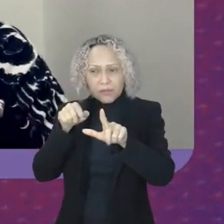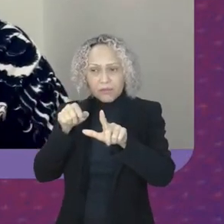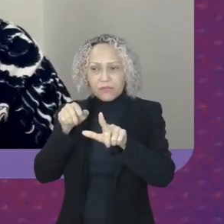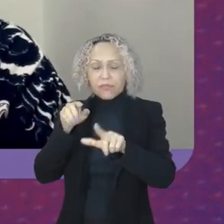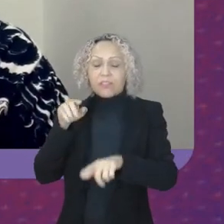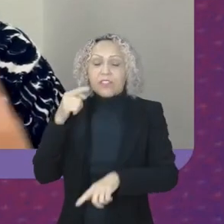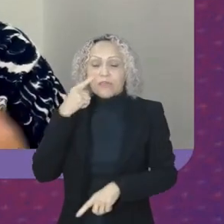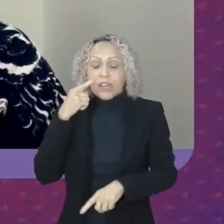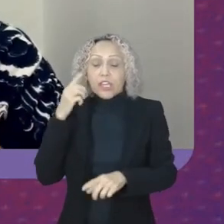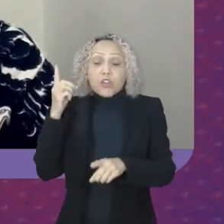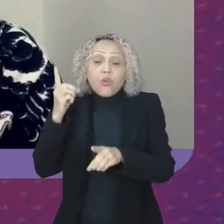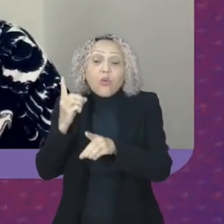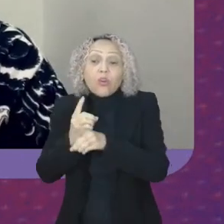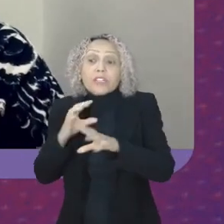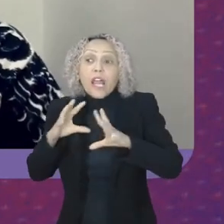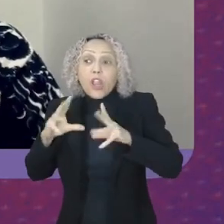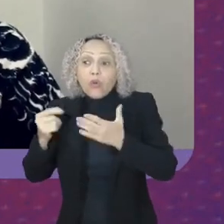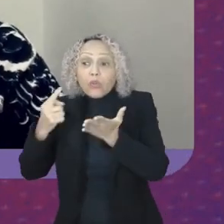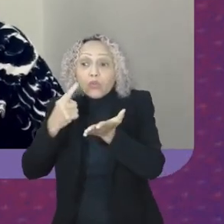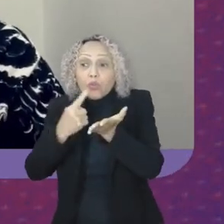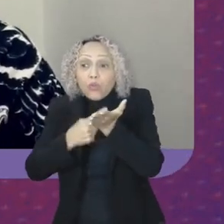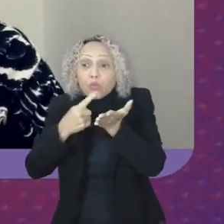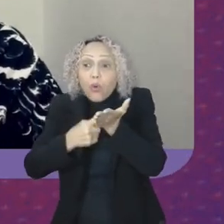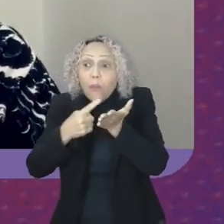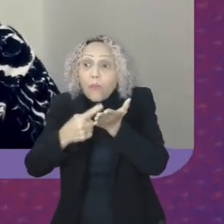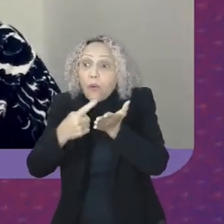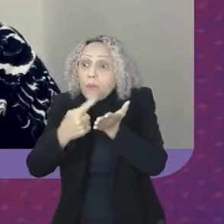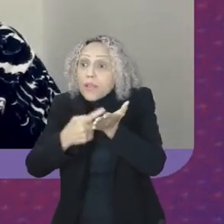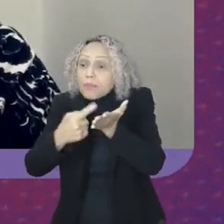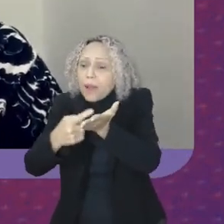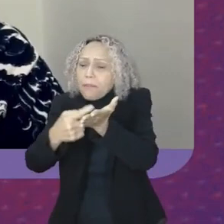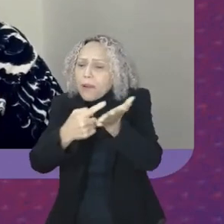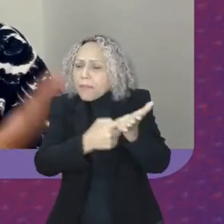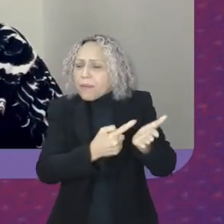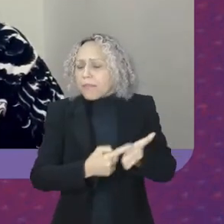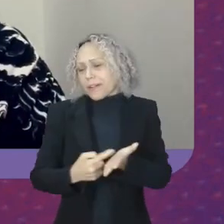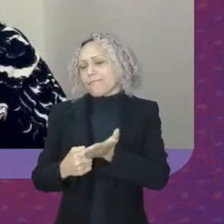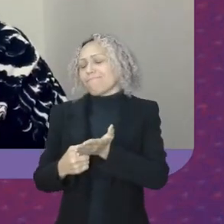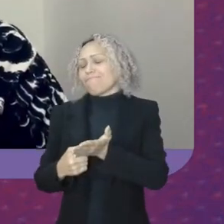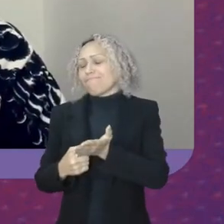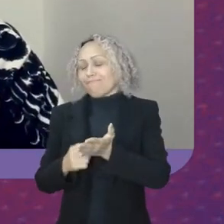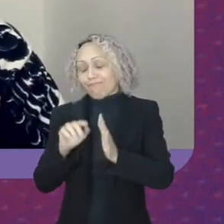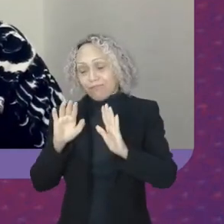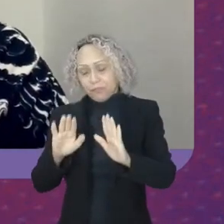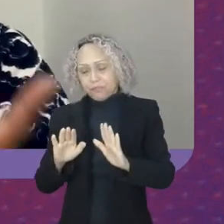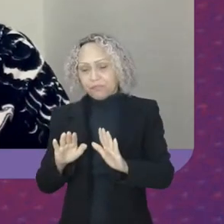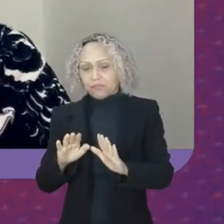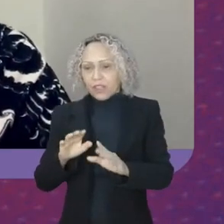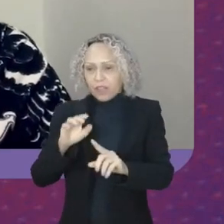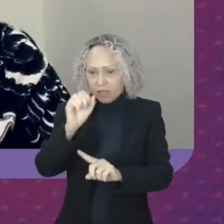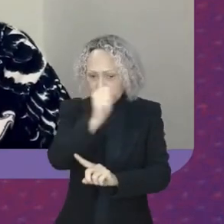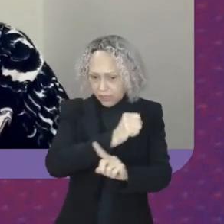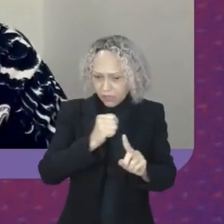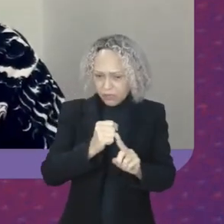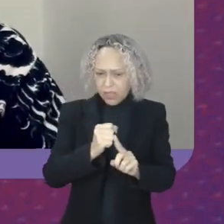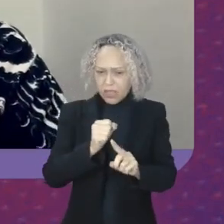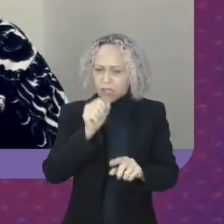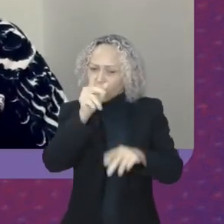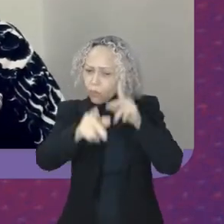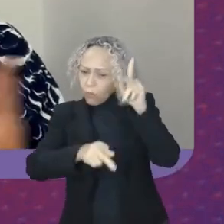é fundamental essa mobilização, essa participação, porque é por meio da